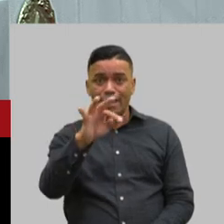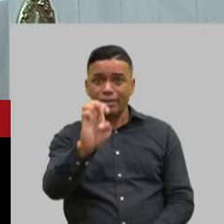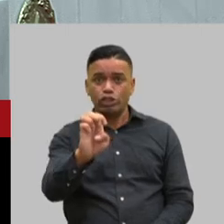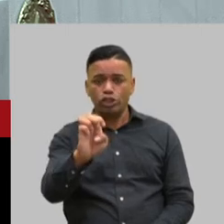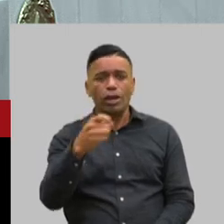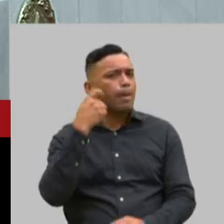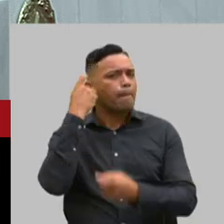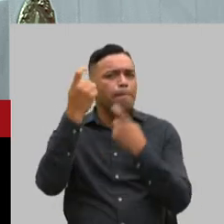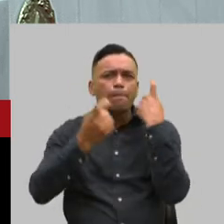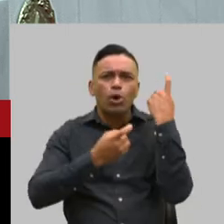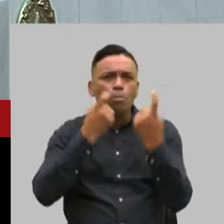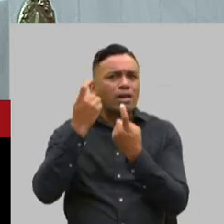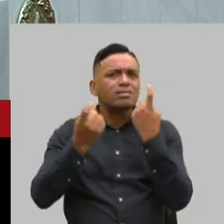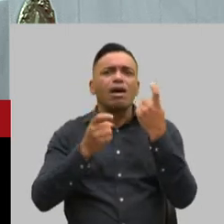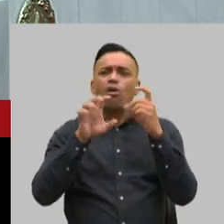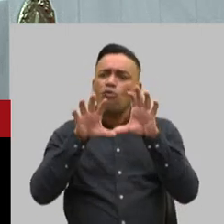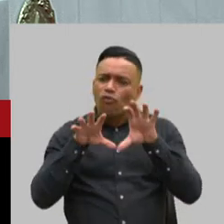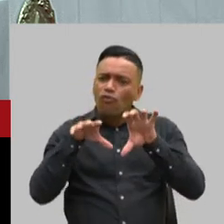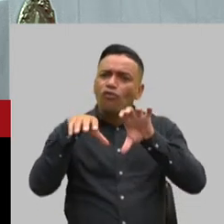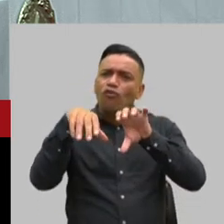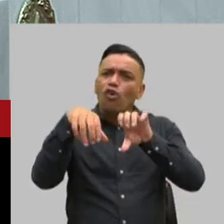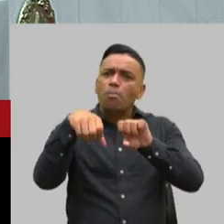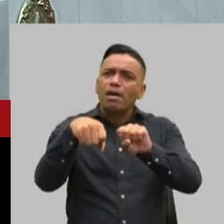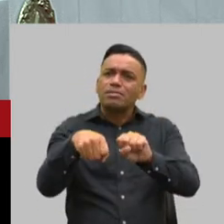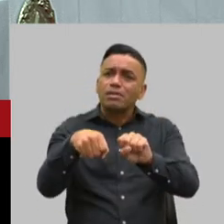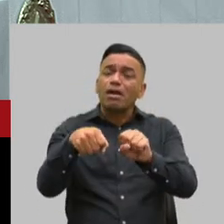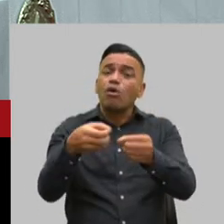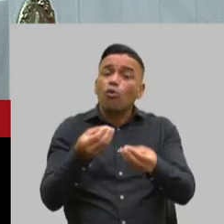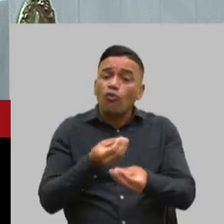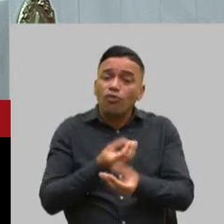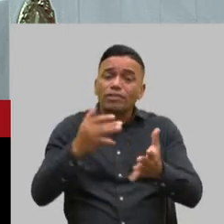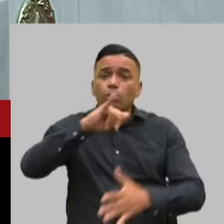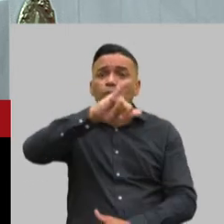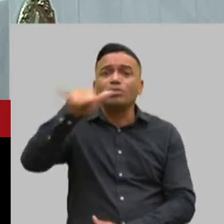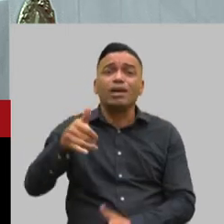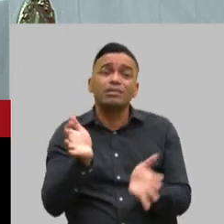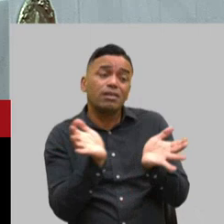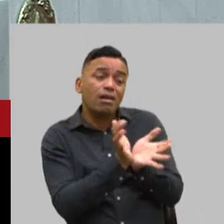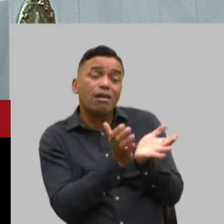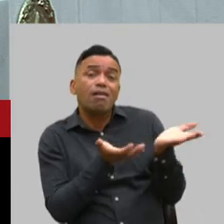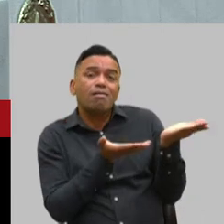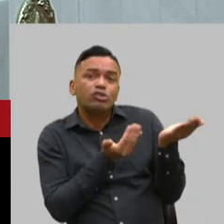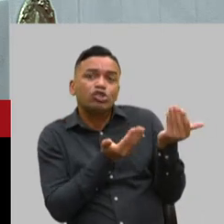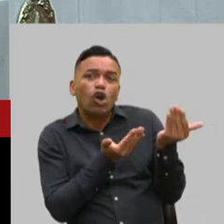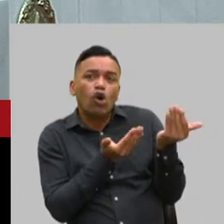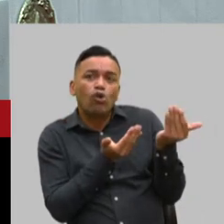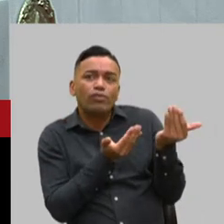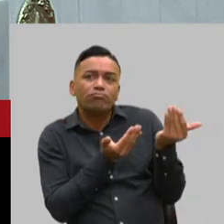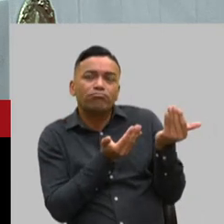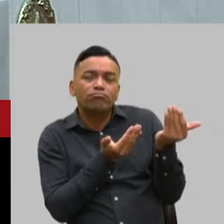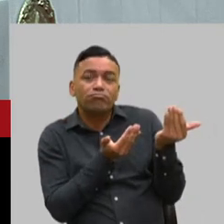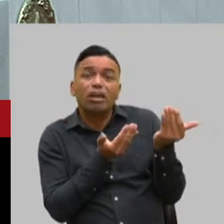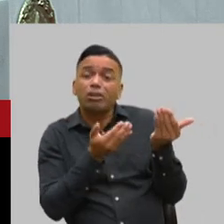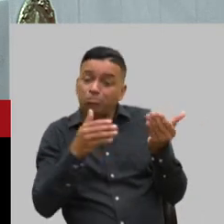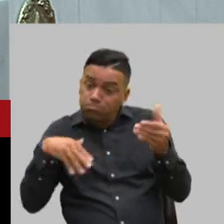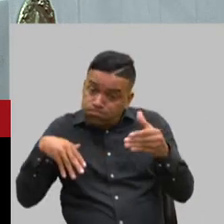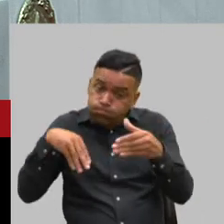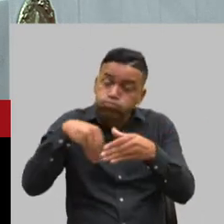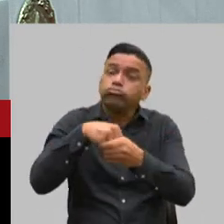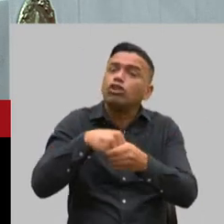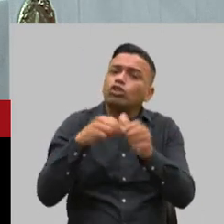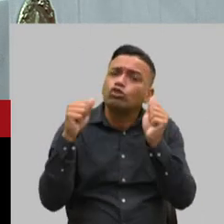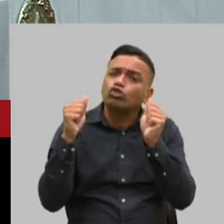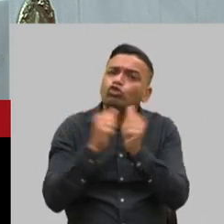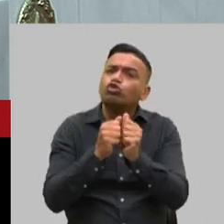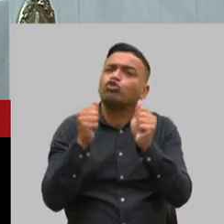com a garantia de oportunidades para a juventude. Esteve integralmente ao lado dos jovens.